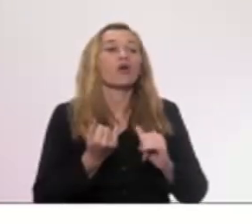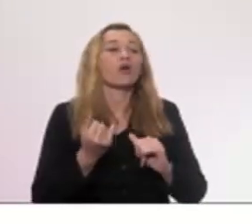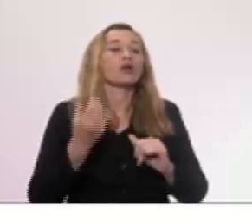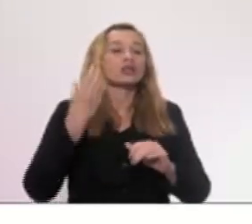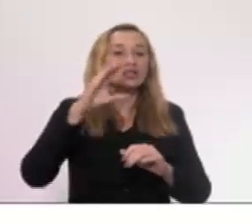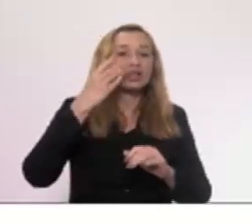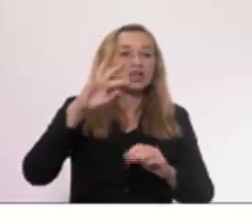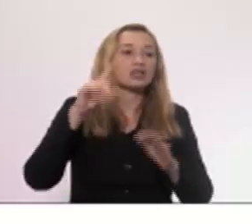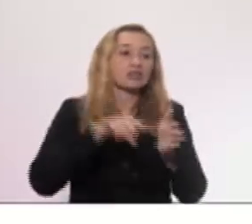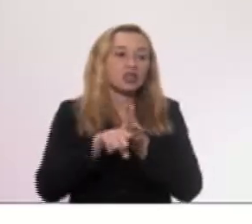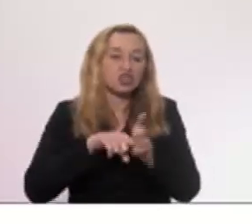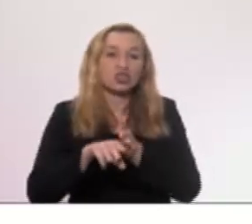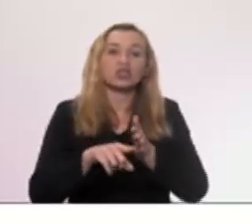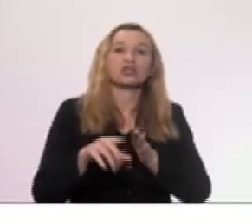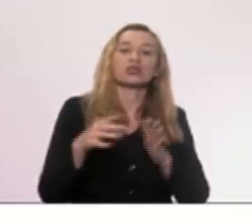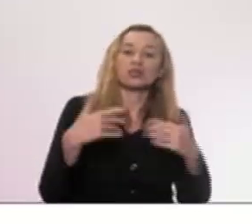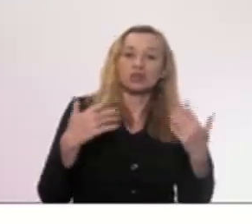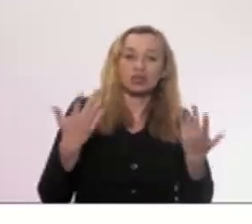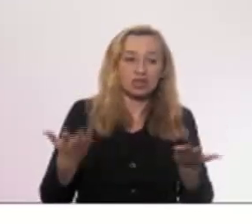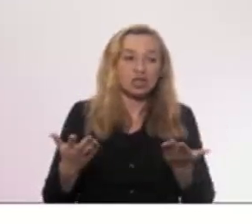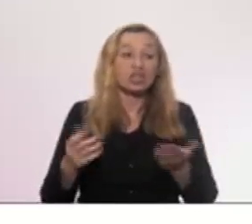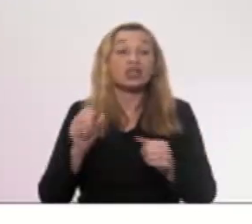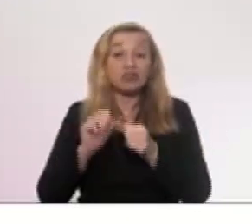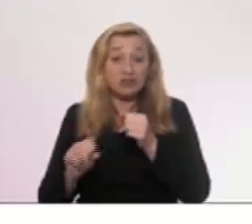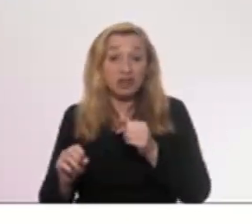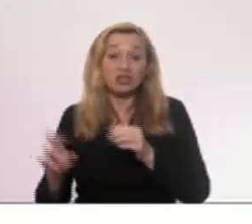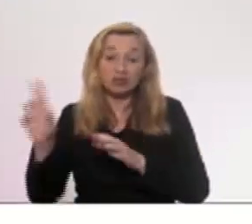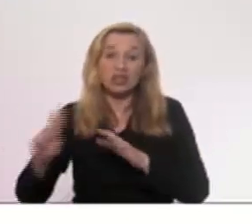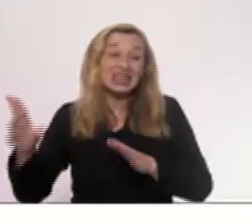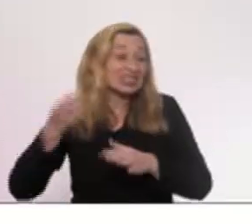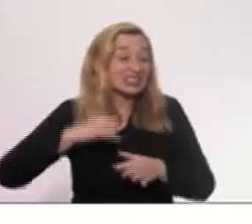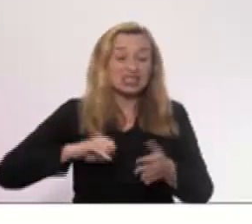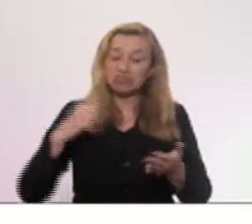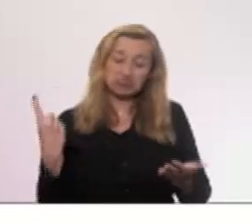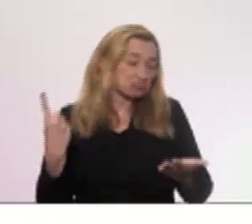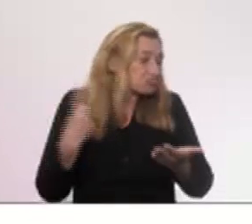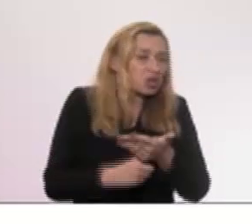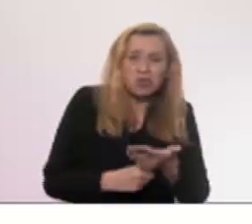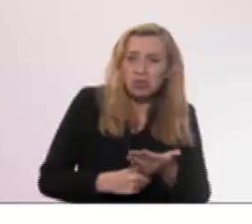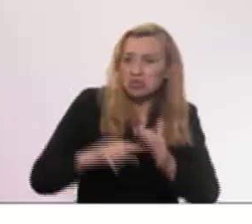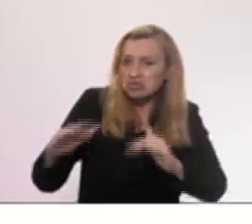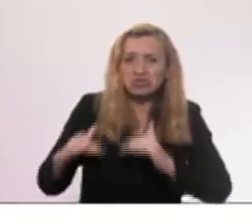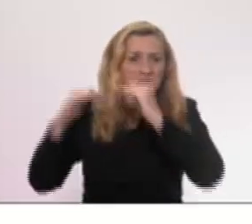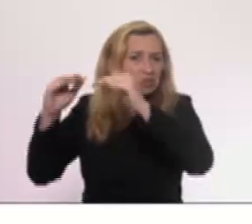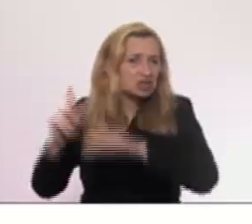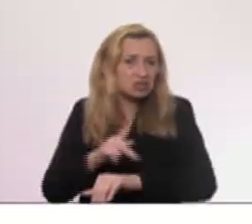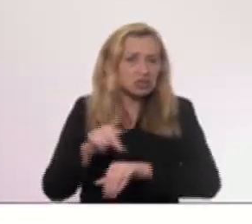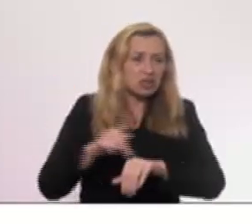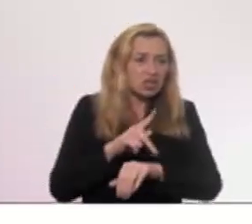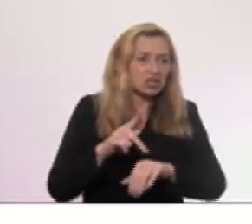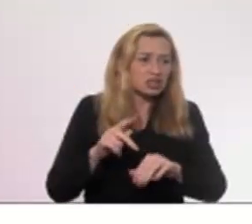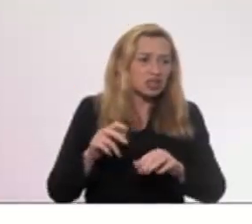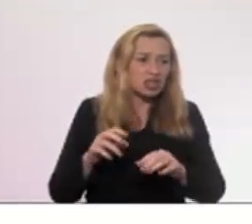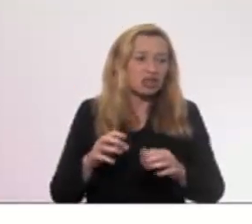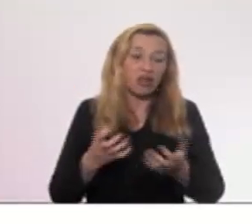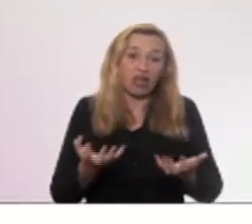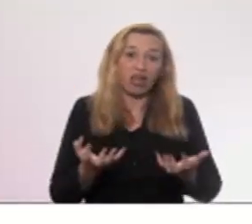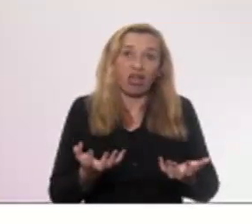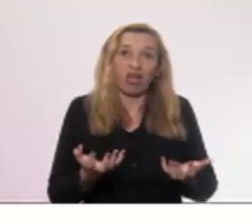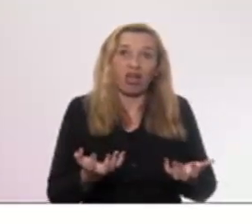que fazem as universidades. Portanto, se ele não tem compromisso com a soberania nacional, como está ajoelhado,